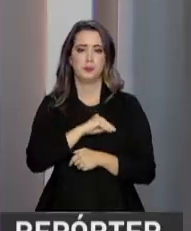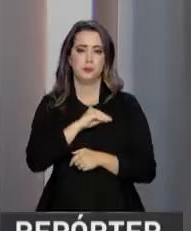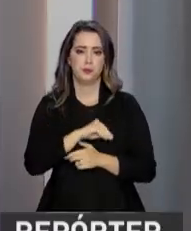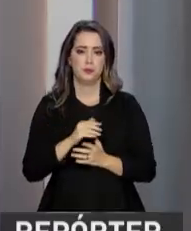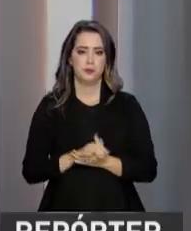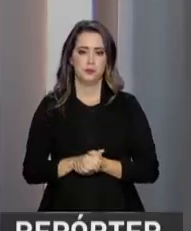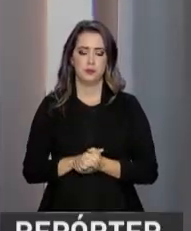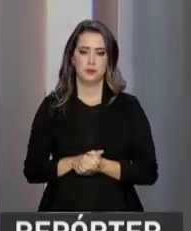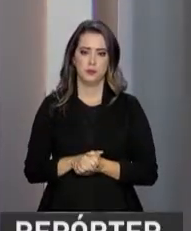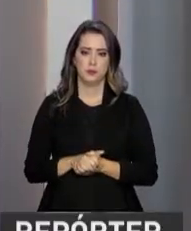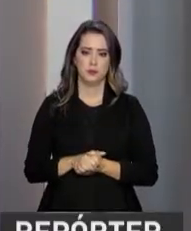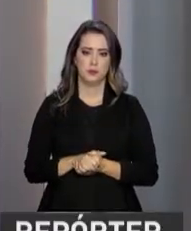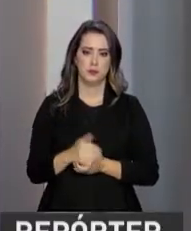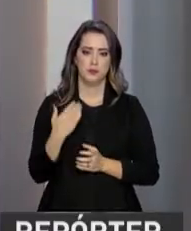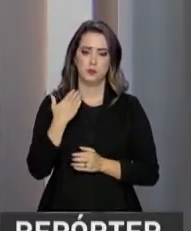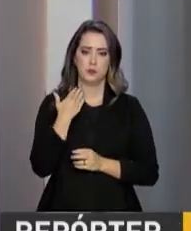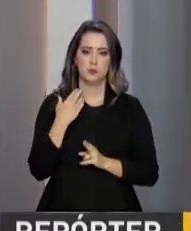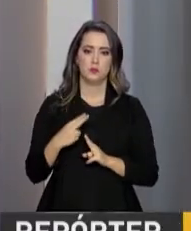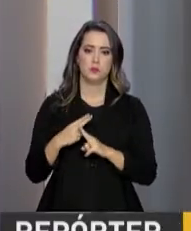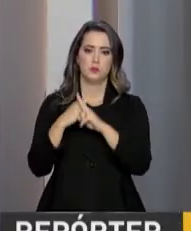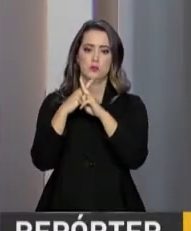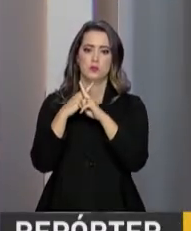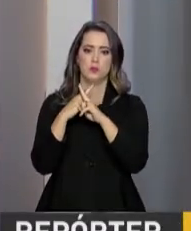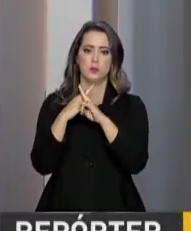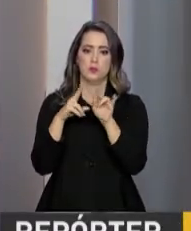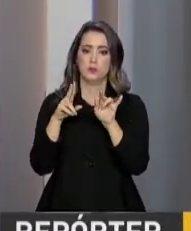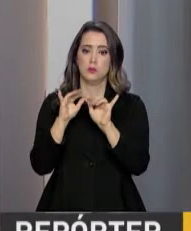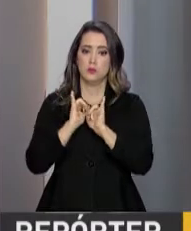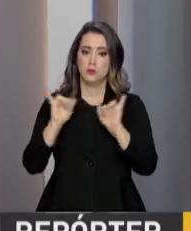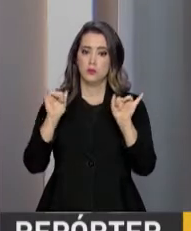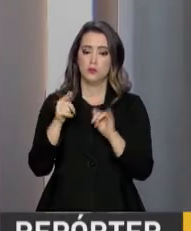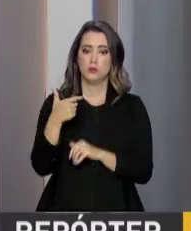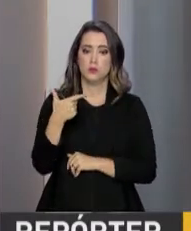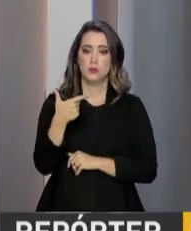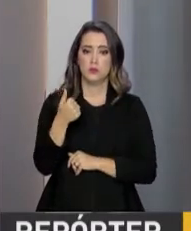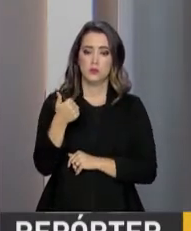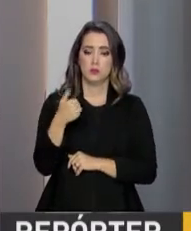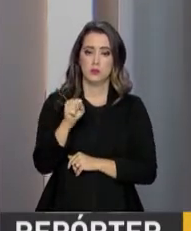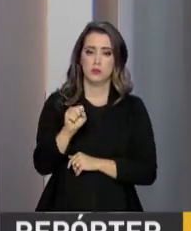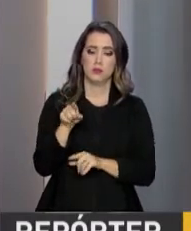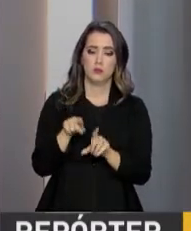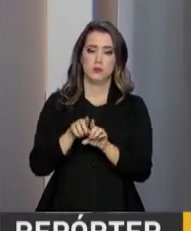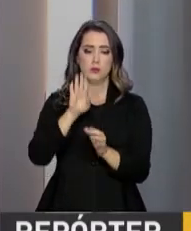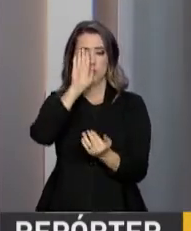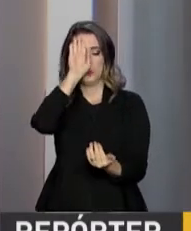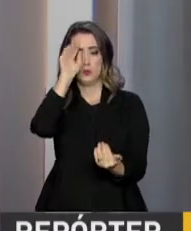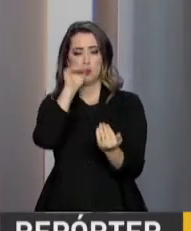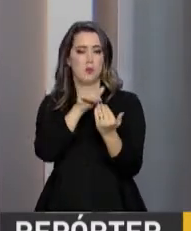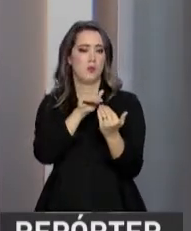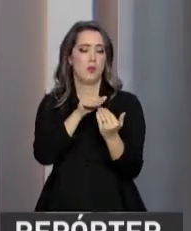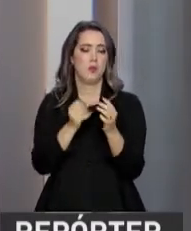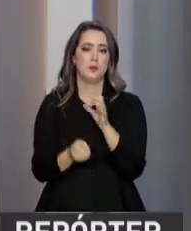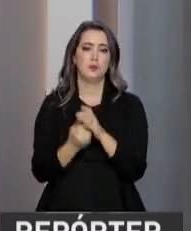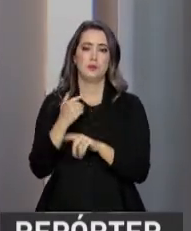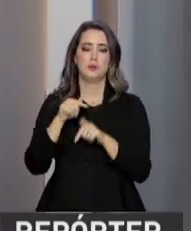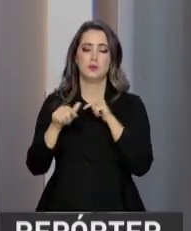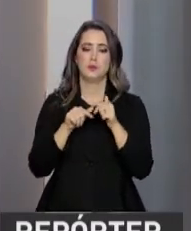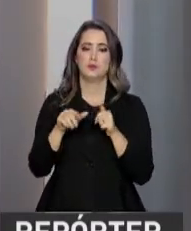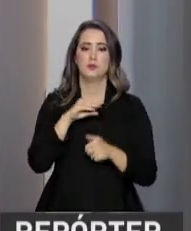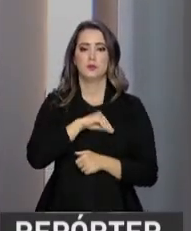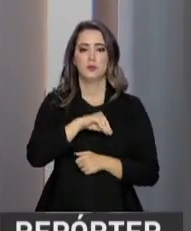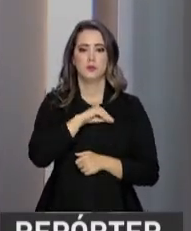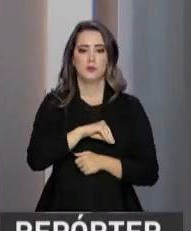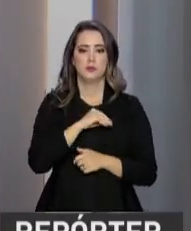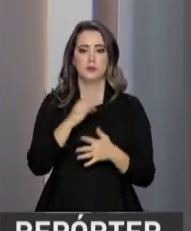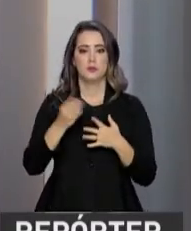a caixa econômica federal também para 2018 tendo como uma prioridade na geração de emprego e renda os